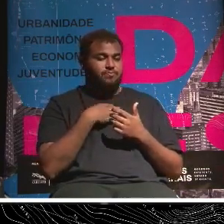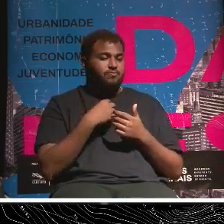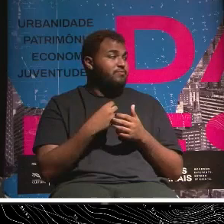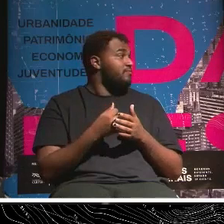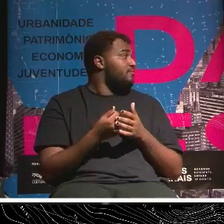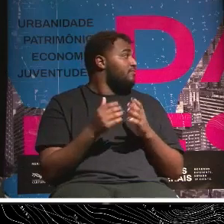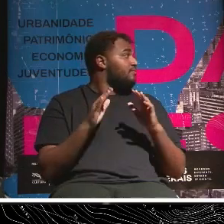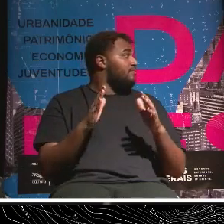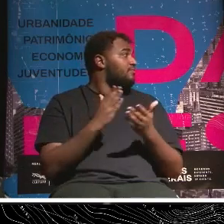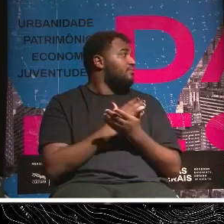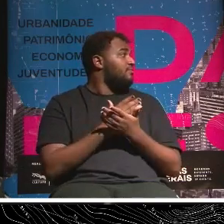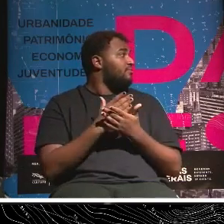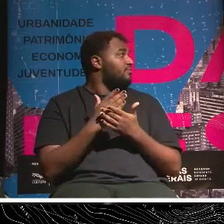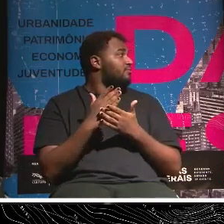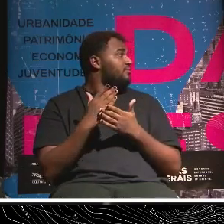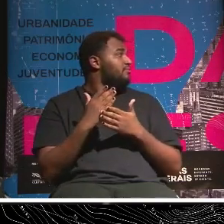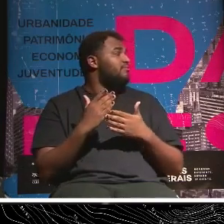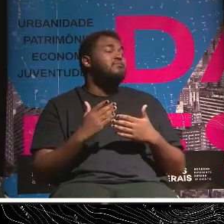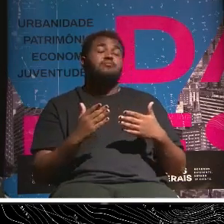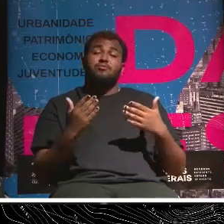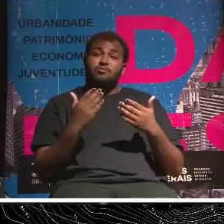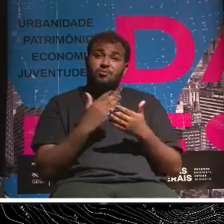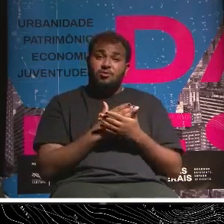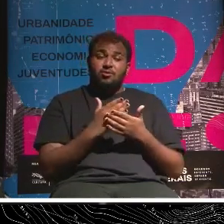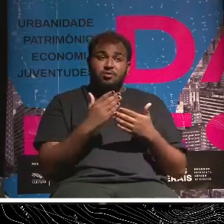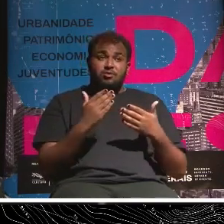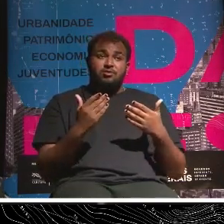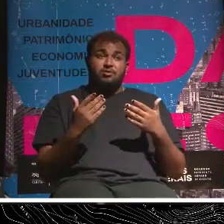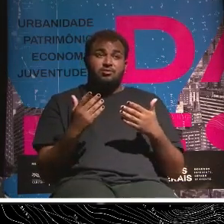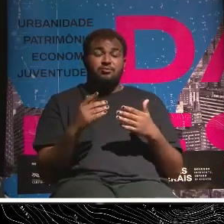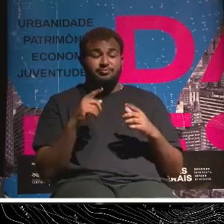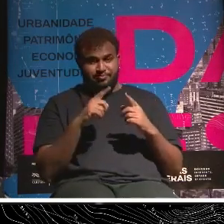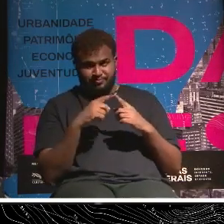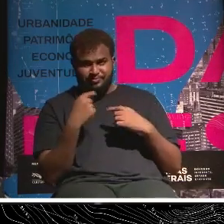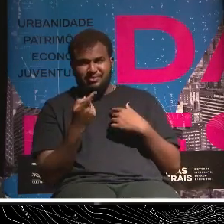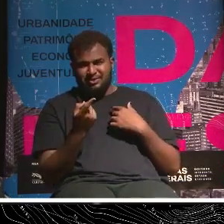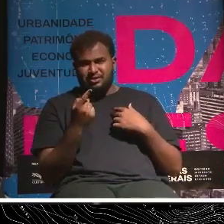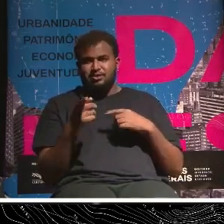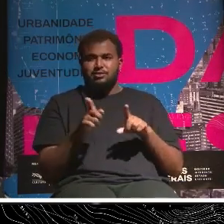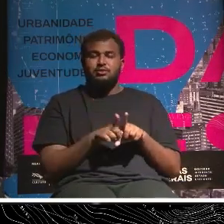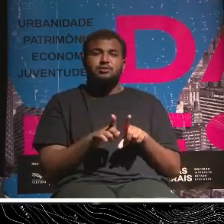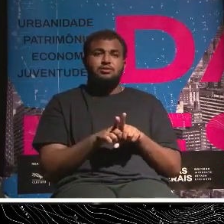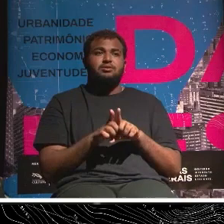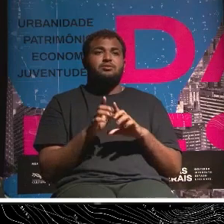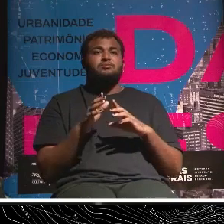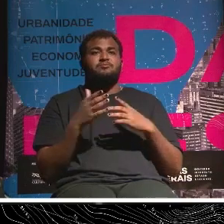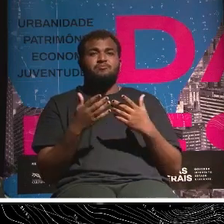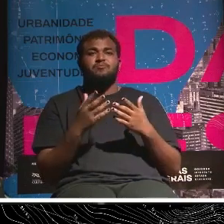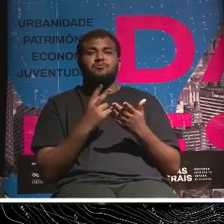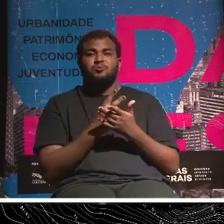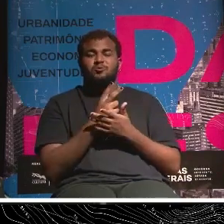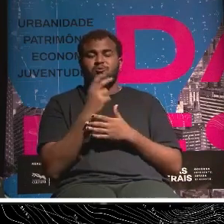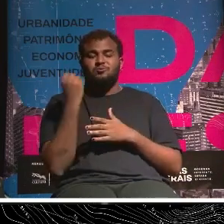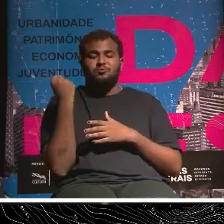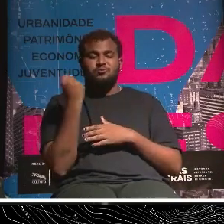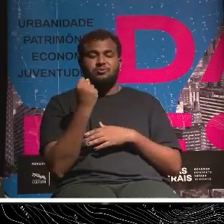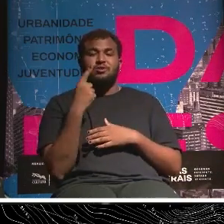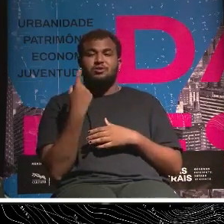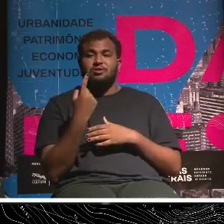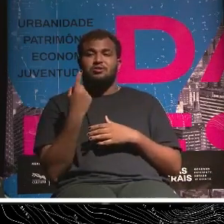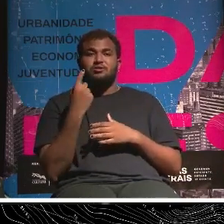Mas, a partir disso, ou indo além disso, eles continuam nos matando, mas a gente